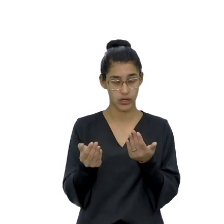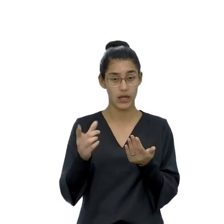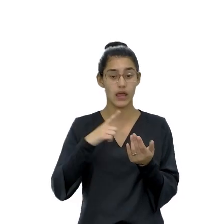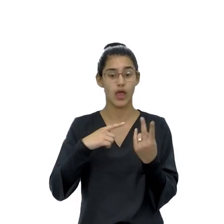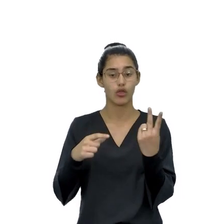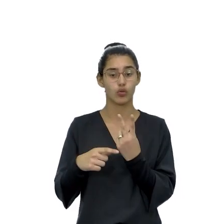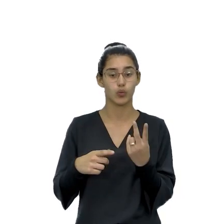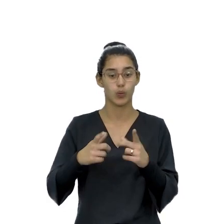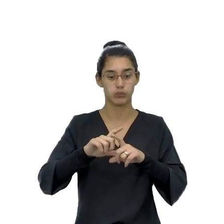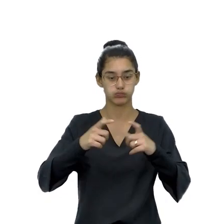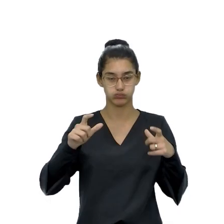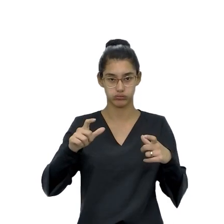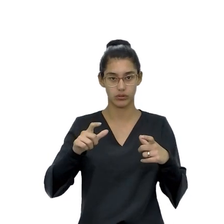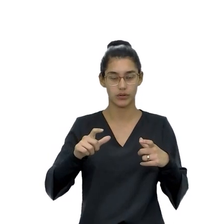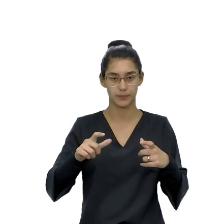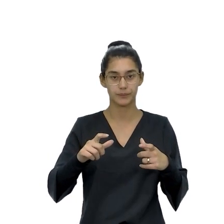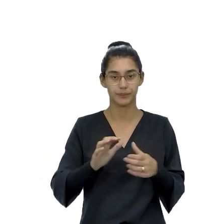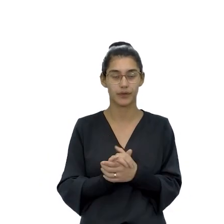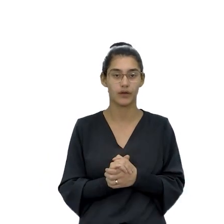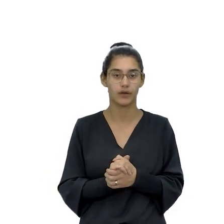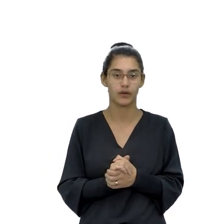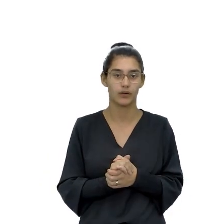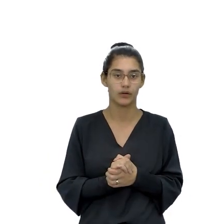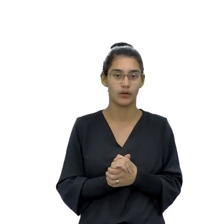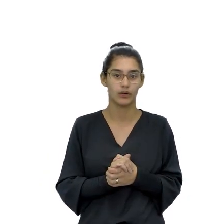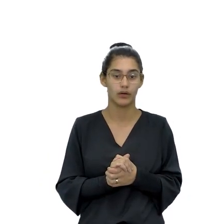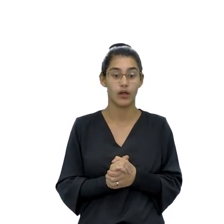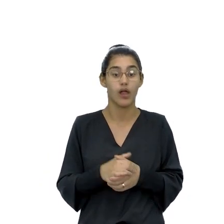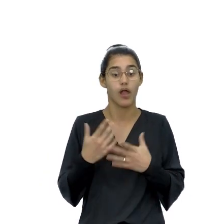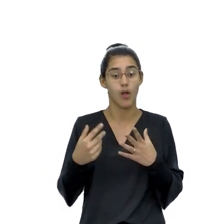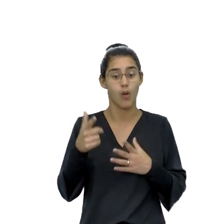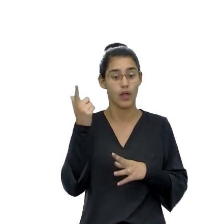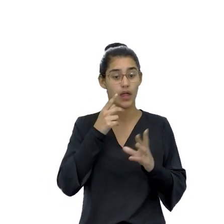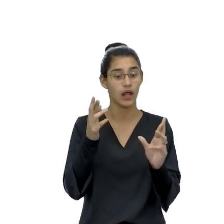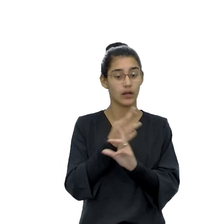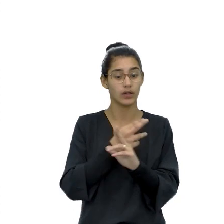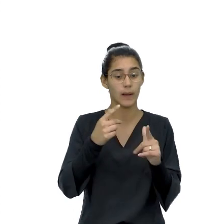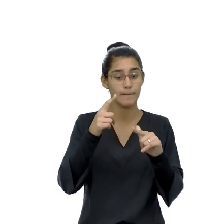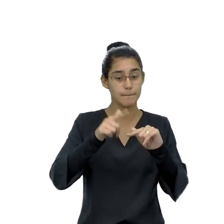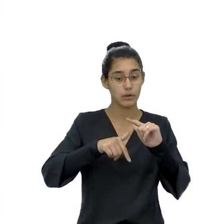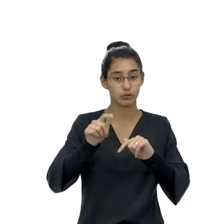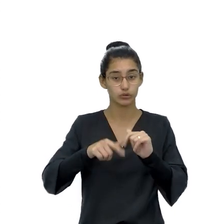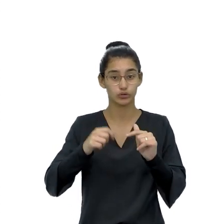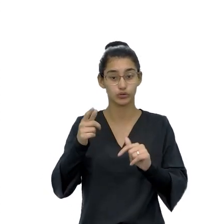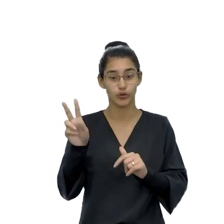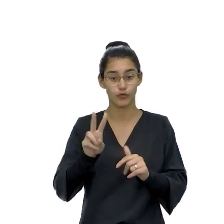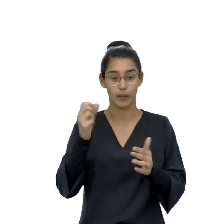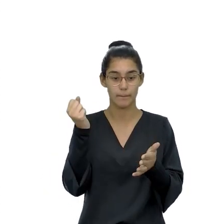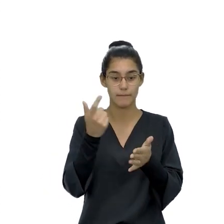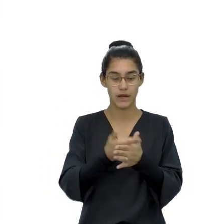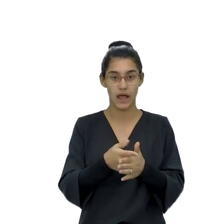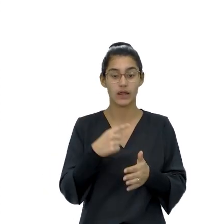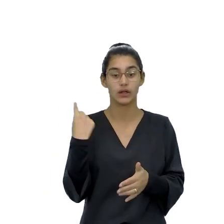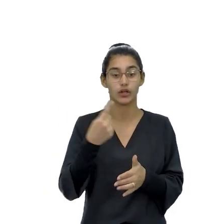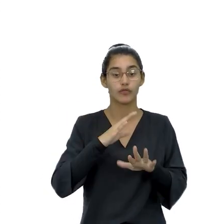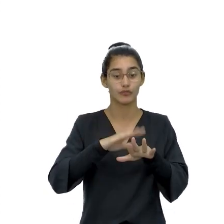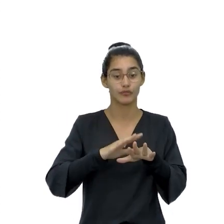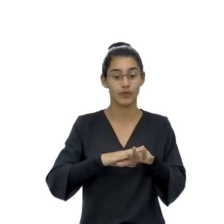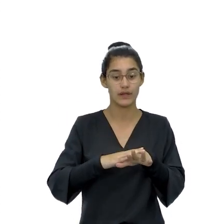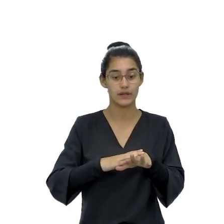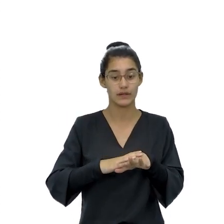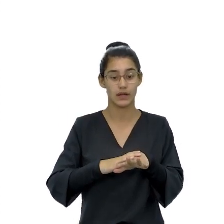de duas grandezas. Então, para associar a quantidade de um produto ao valor a pagar. Então, nós vamos trabalhar